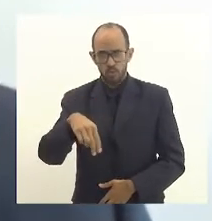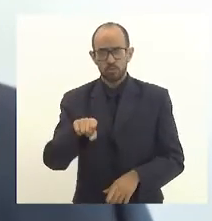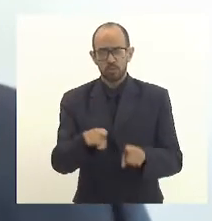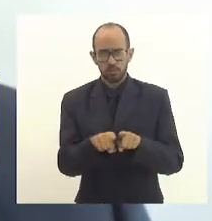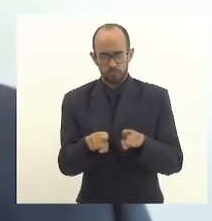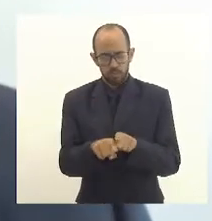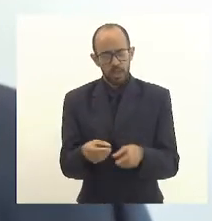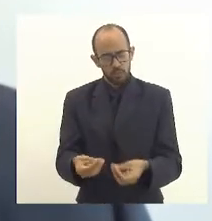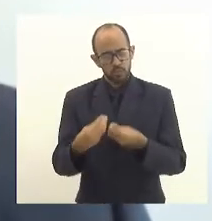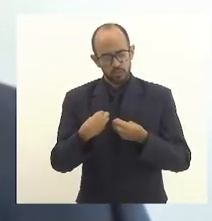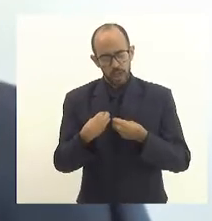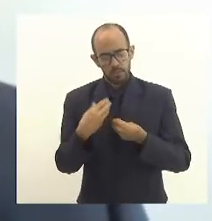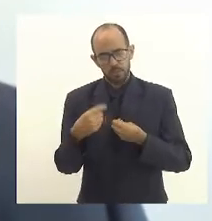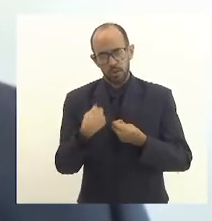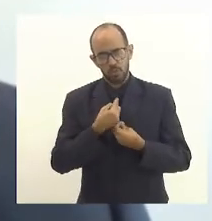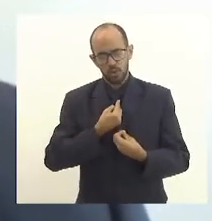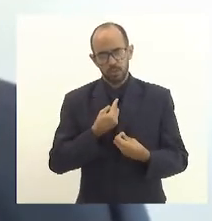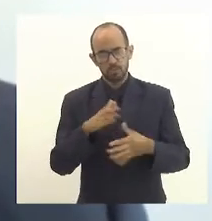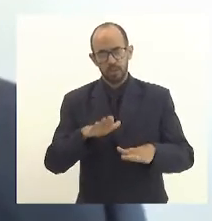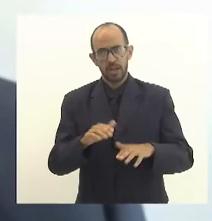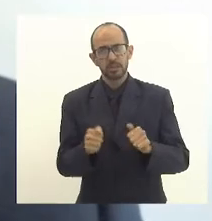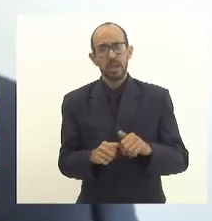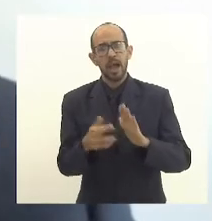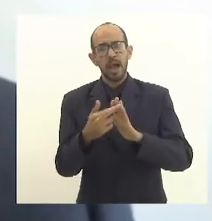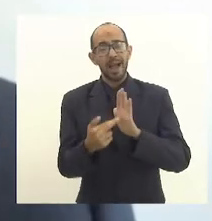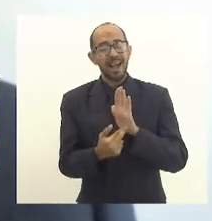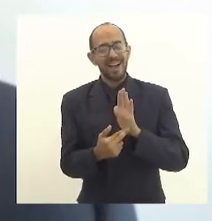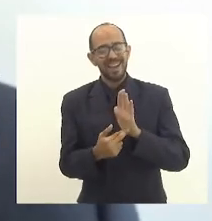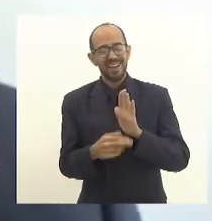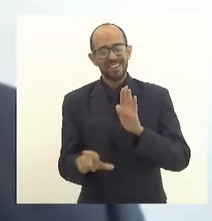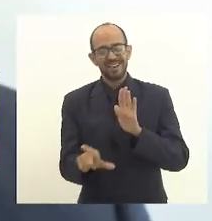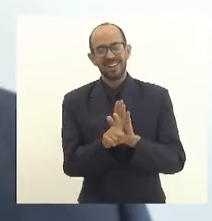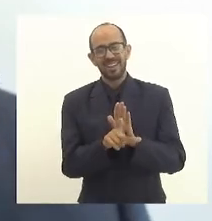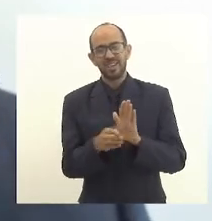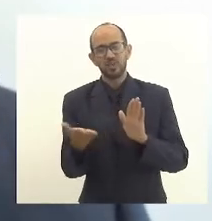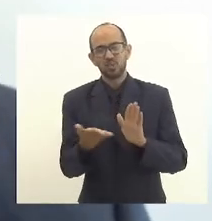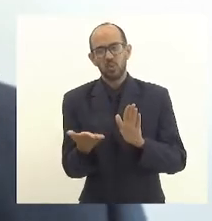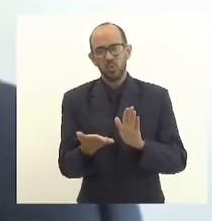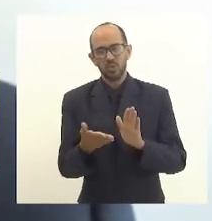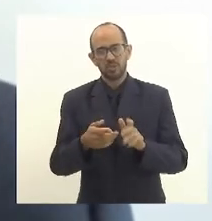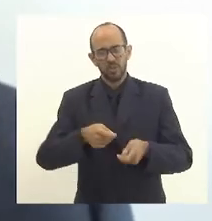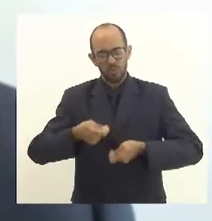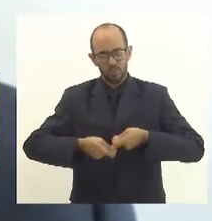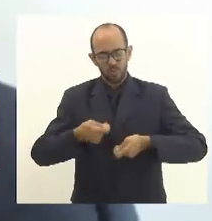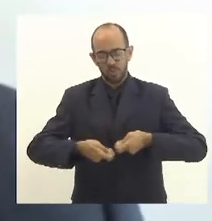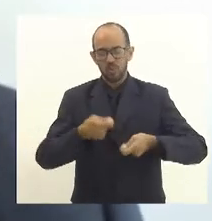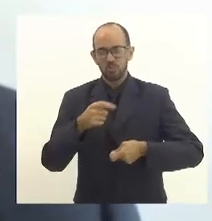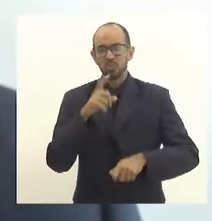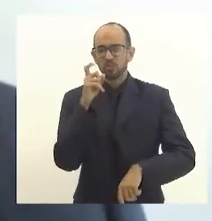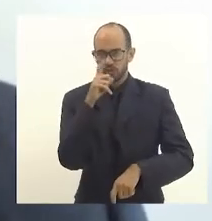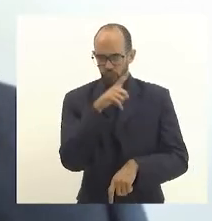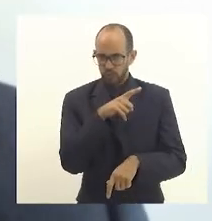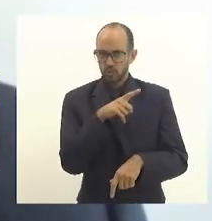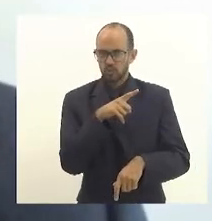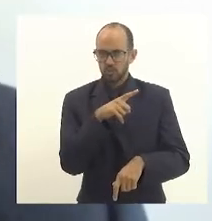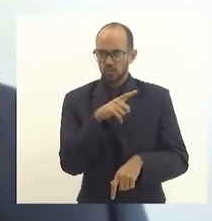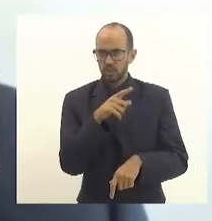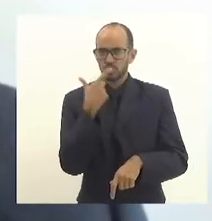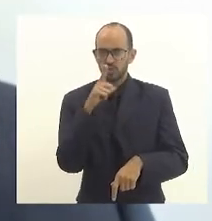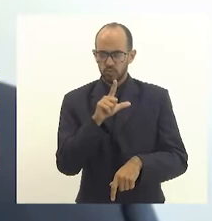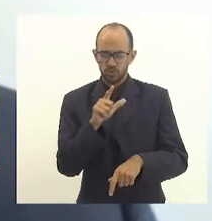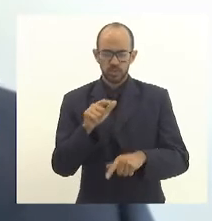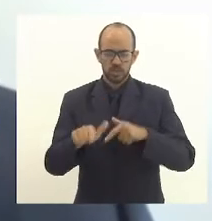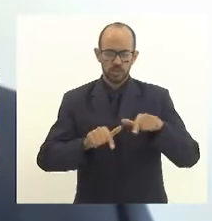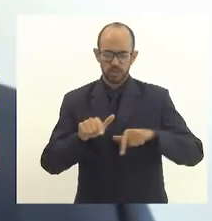regulamentação atual que a gente tem, ela nos limita à atuação na regularização dessas redes. O controle é muito difícil pela quantidade de empresas